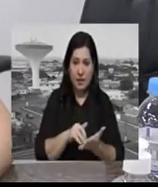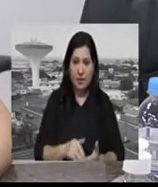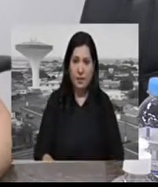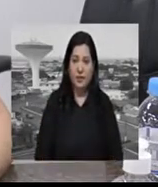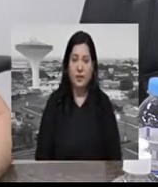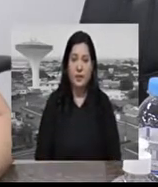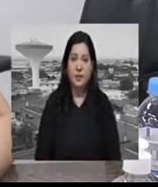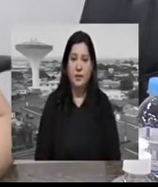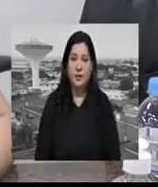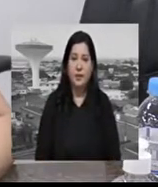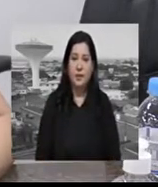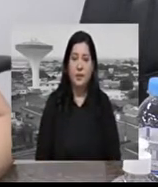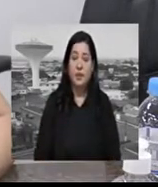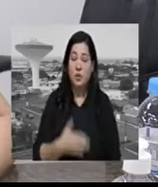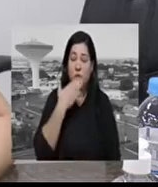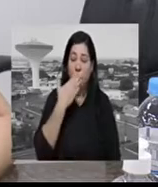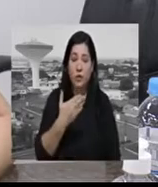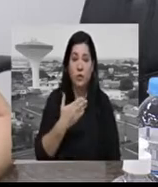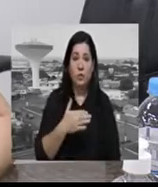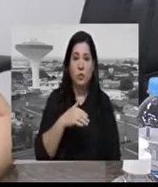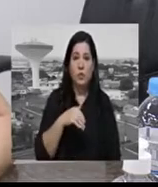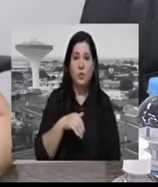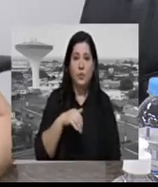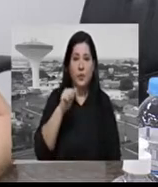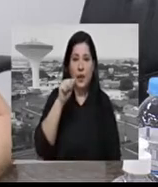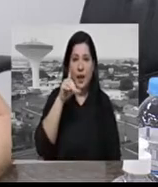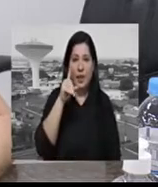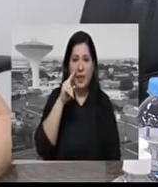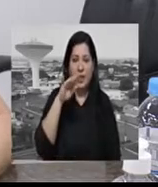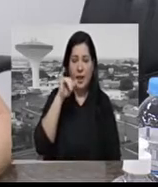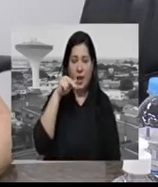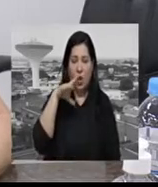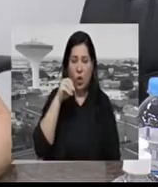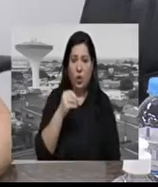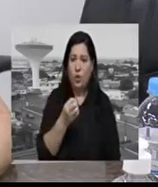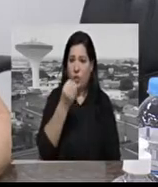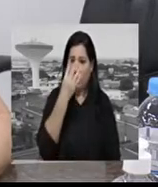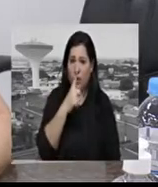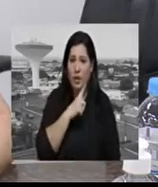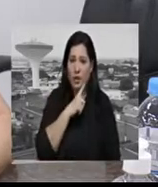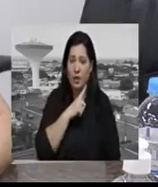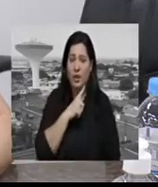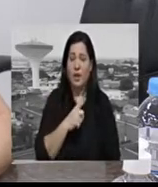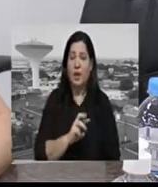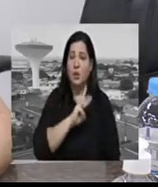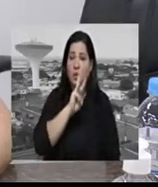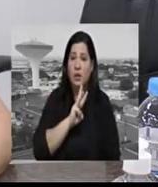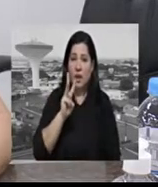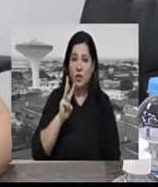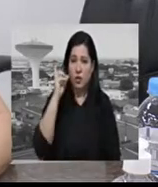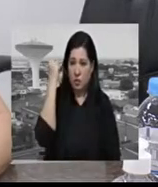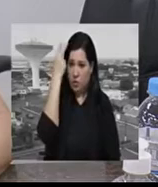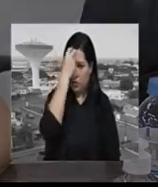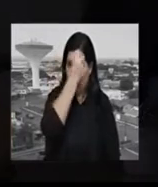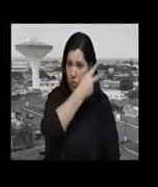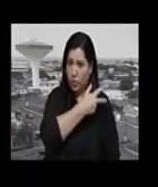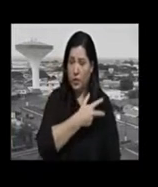E aí o resto Adriano colocar a foto da matéria que saiu na no site mesmo da prefeitura